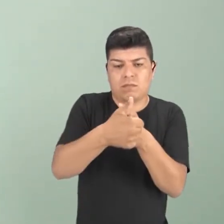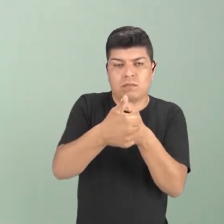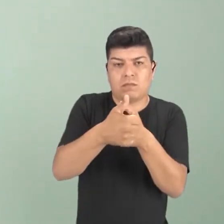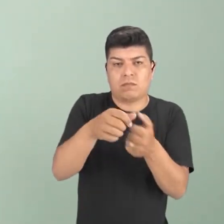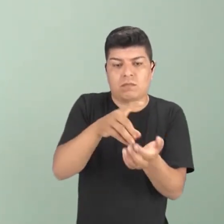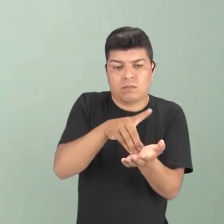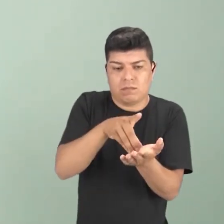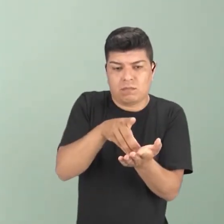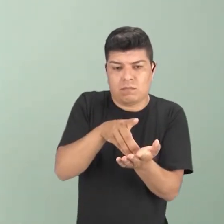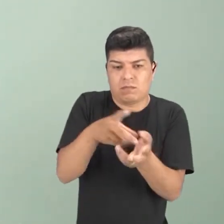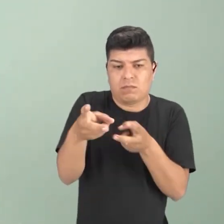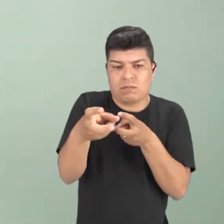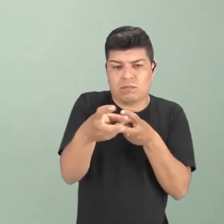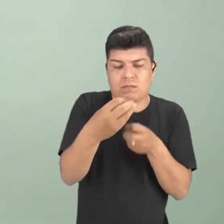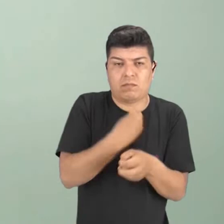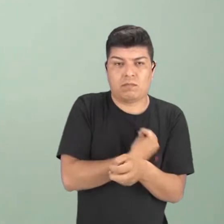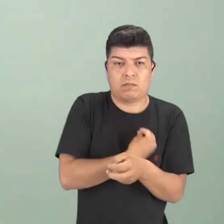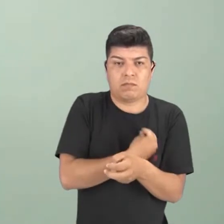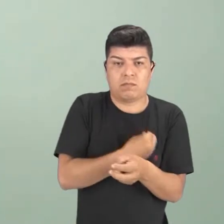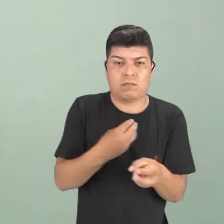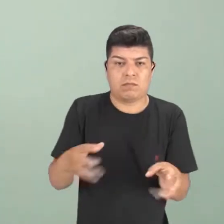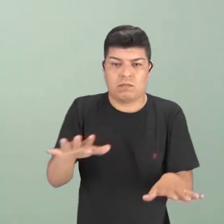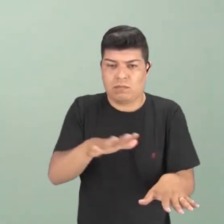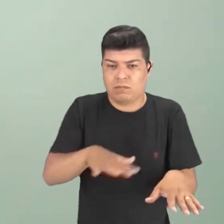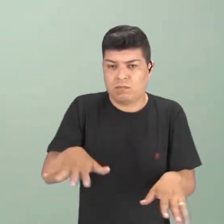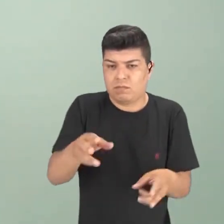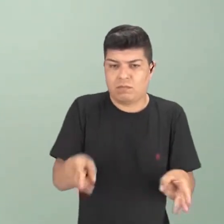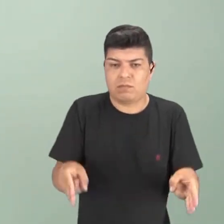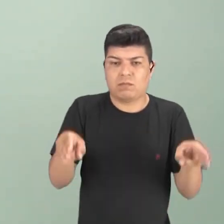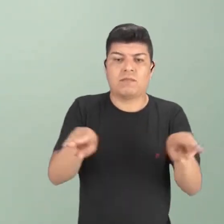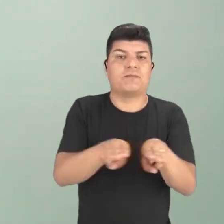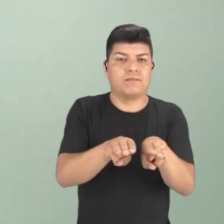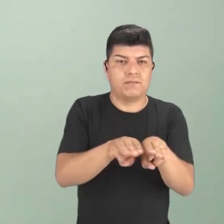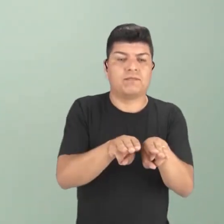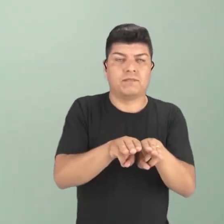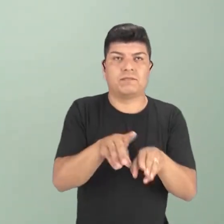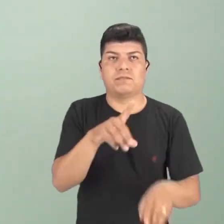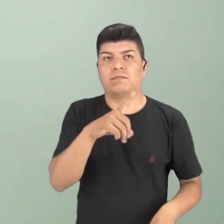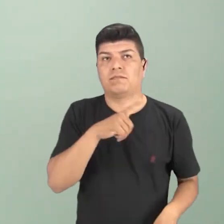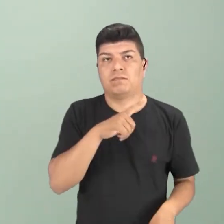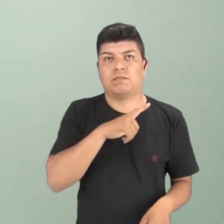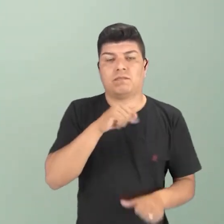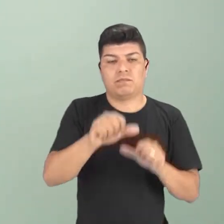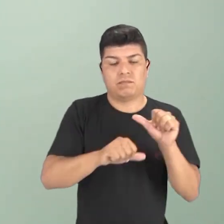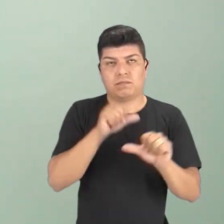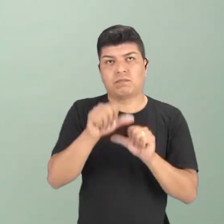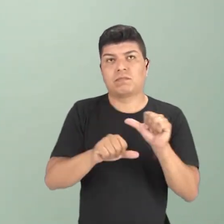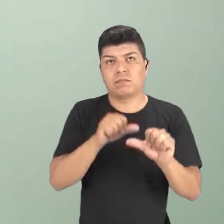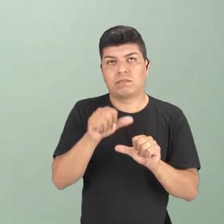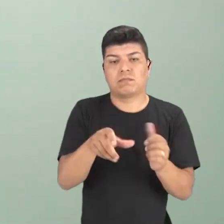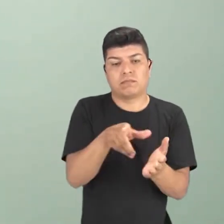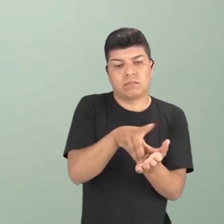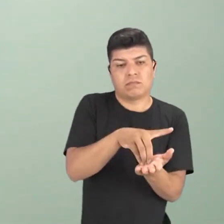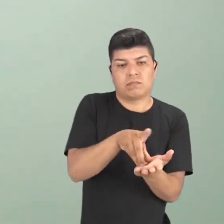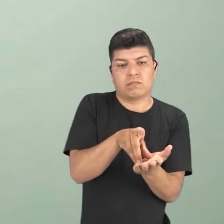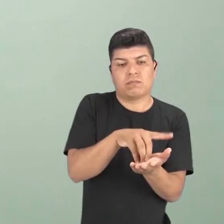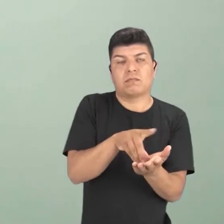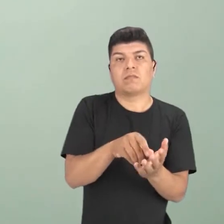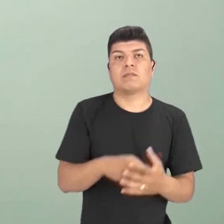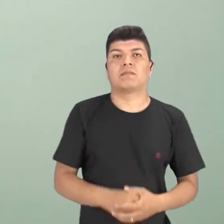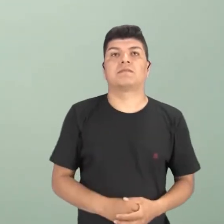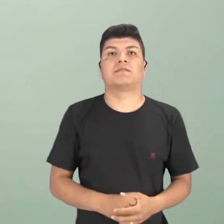agulha vai perceber a presença desse campo magnético. Então, vai ser alterado ali a agulha da bússola.